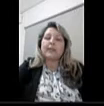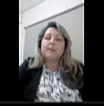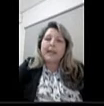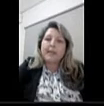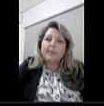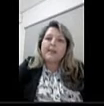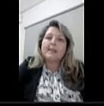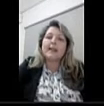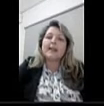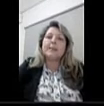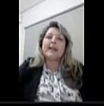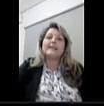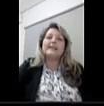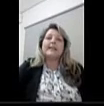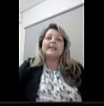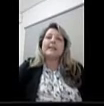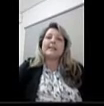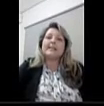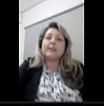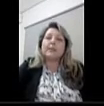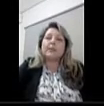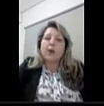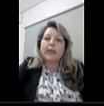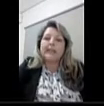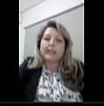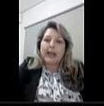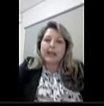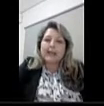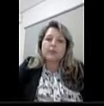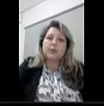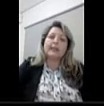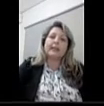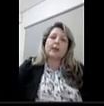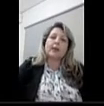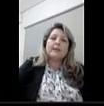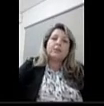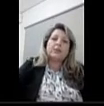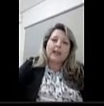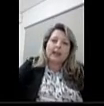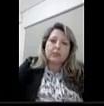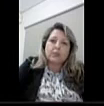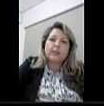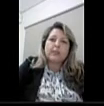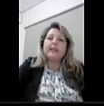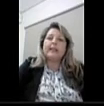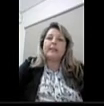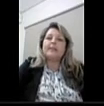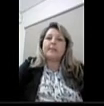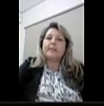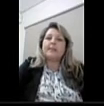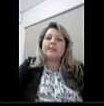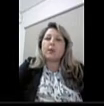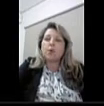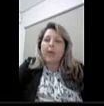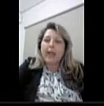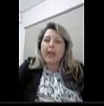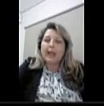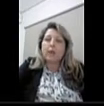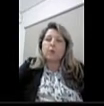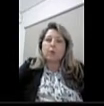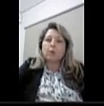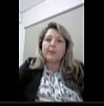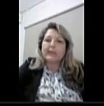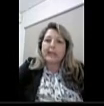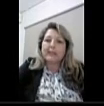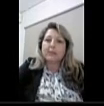gente também pensar mais na questão da qualidade do que da quantidade, né, estabelecer com ela